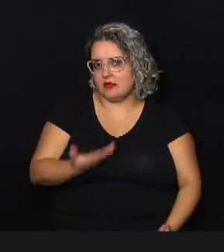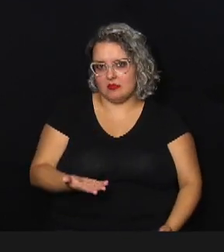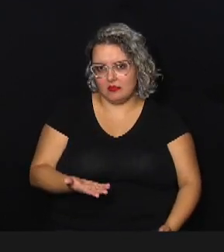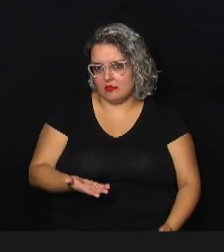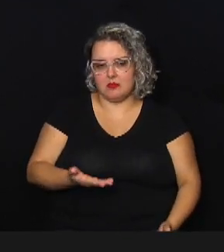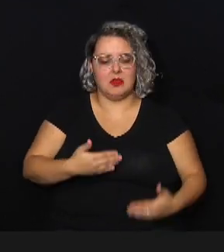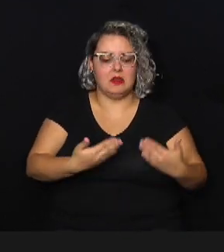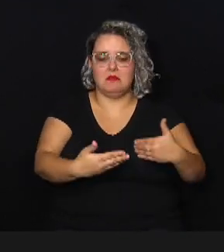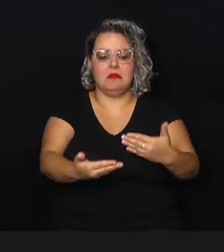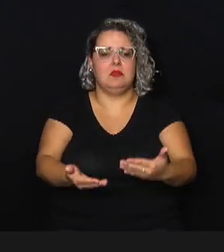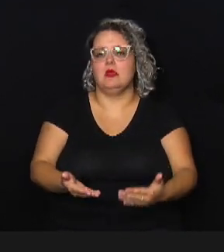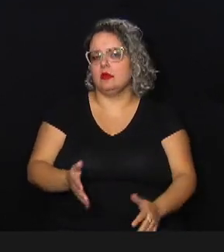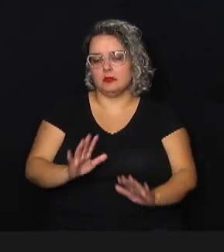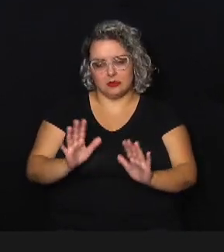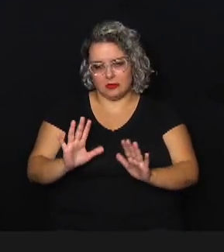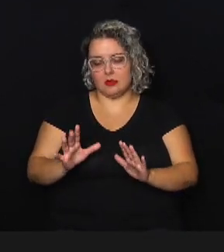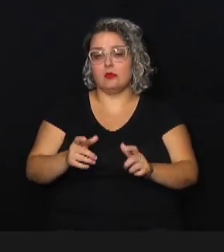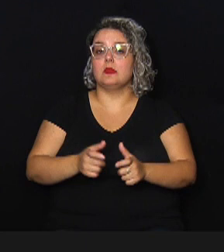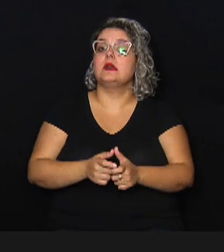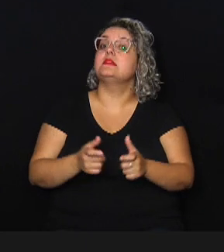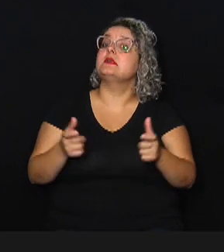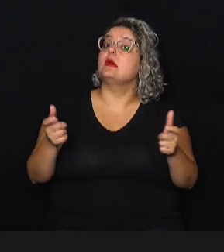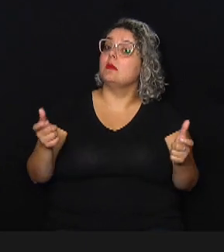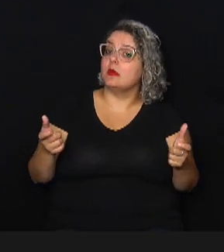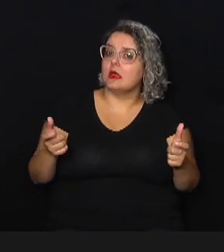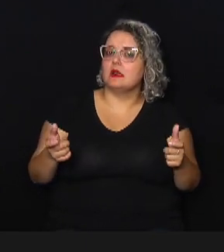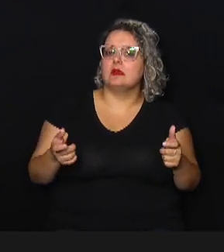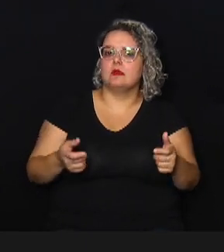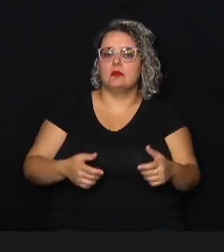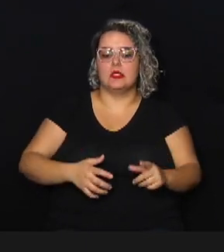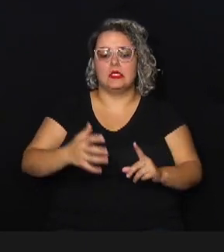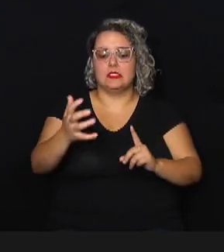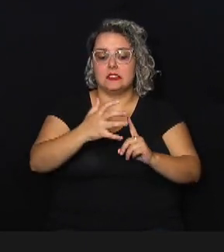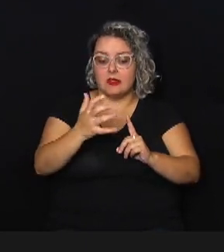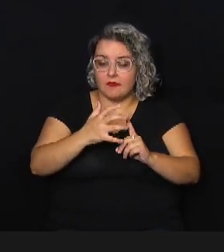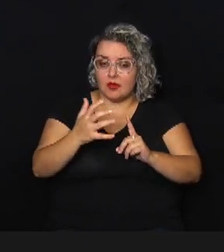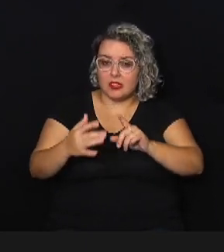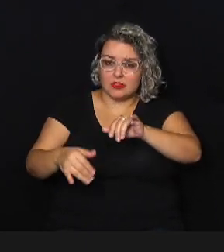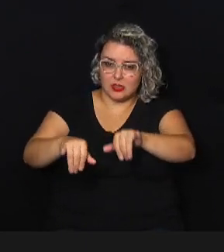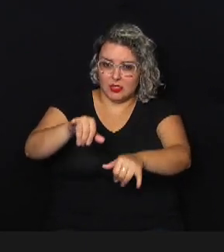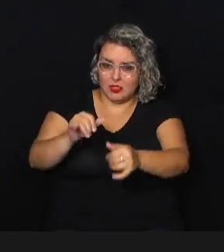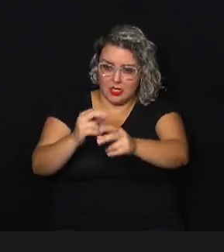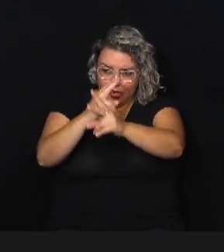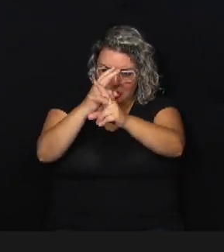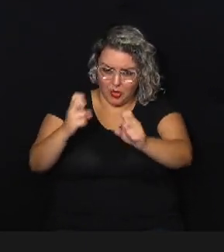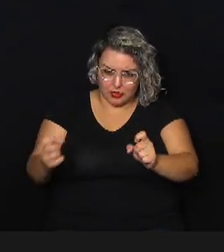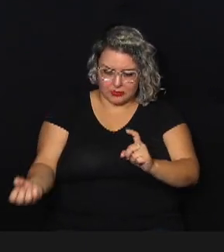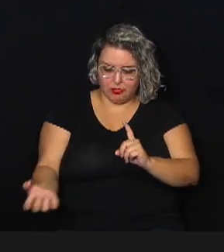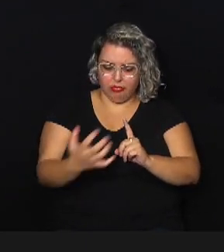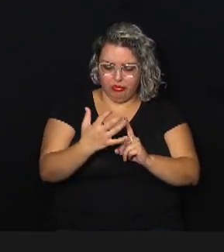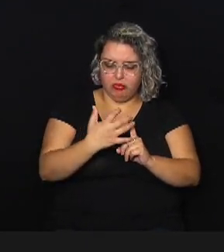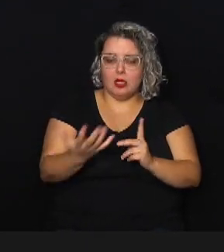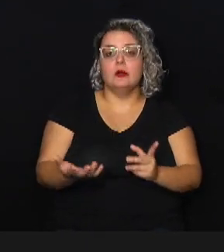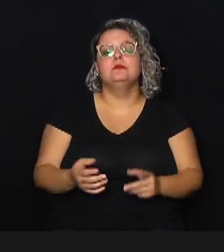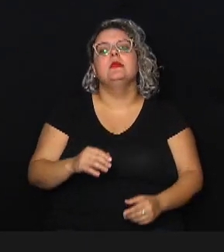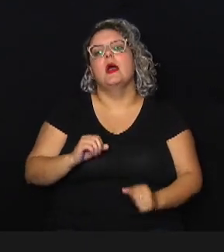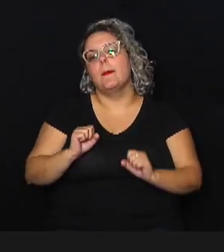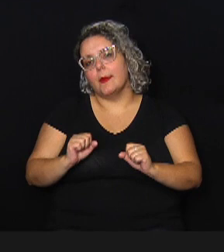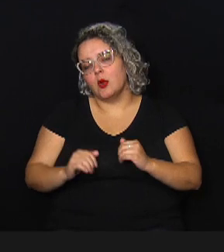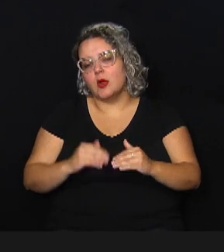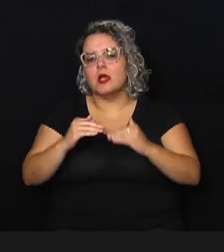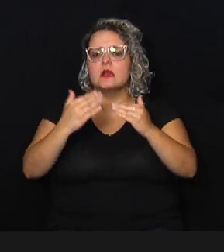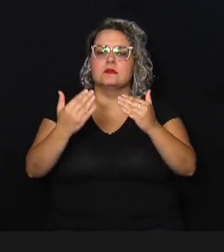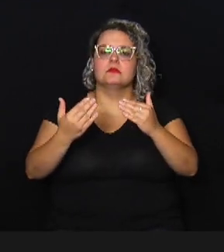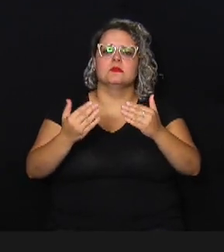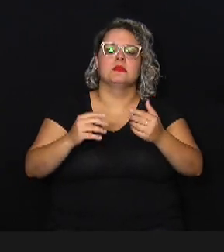substâncias tóxicas, elas aumentam a predisposição daquele paciente em desenvolver a leucemia. Mas por que um desenvolve ainda não?